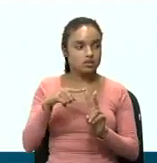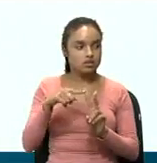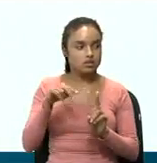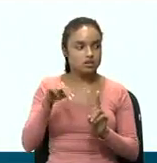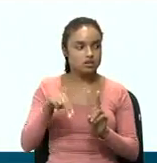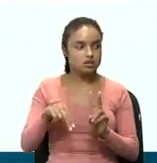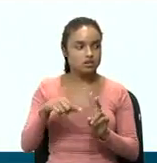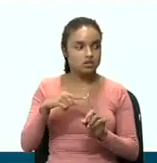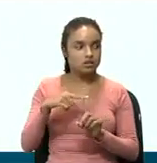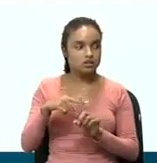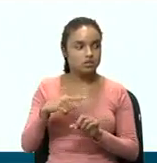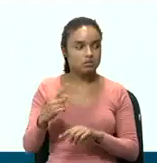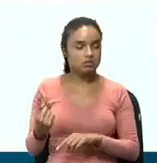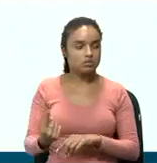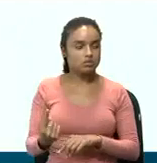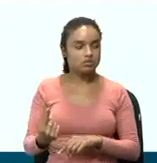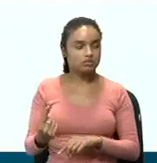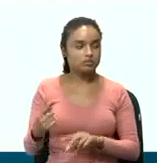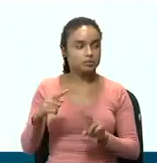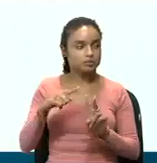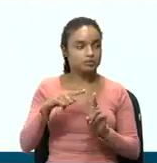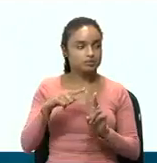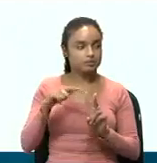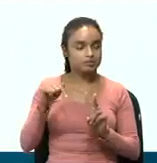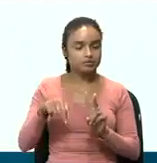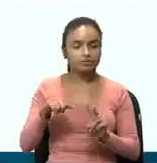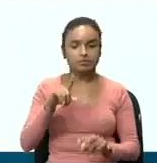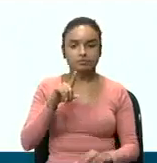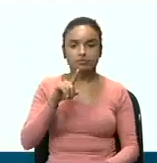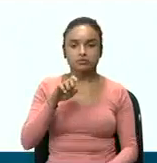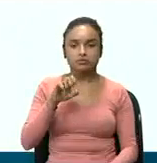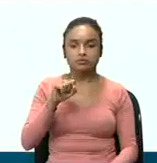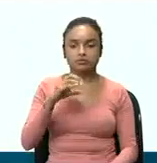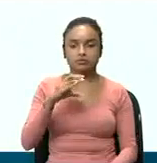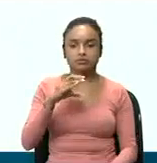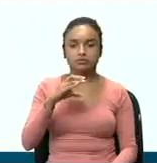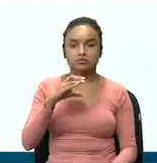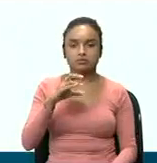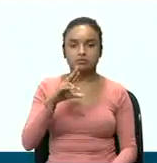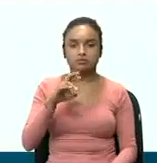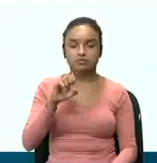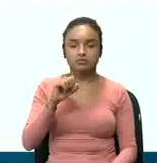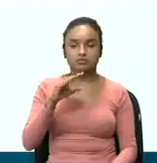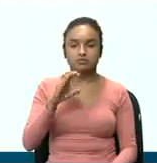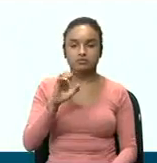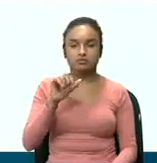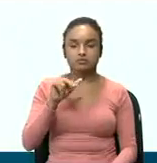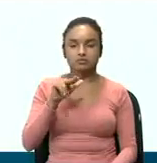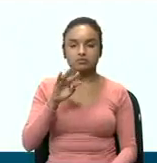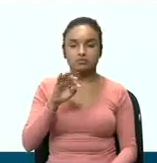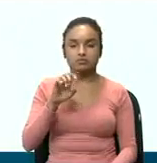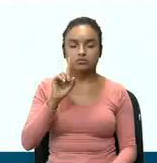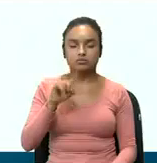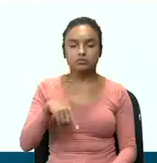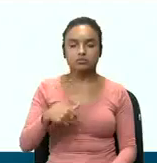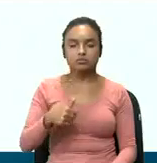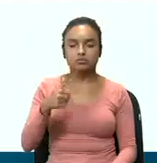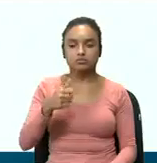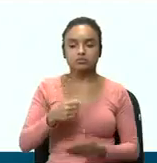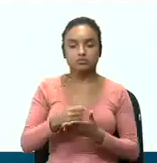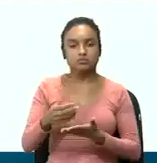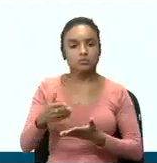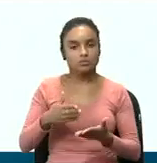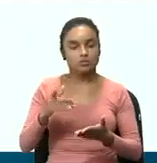decrescente. Ok? Como ela é decrescente, a primeira condição foi satisfeita. O que nós vamos pensar